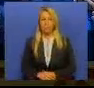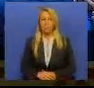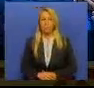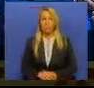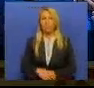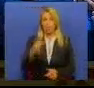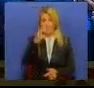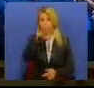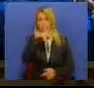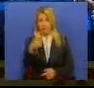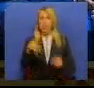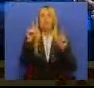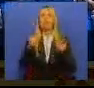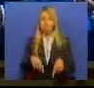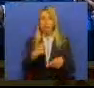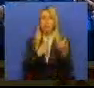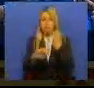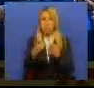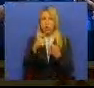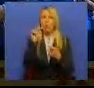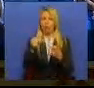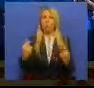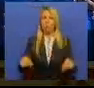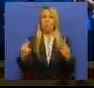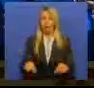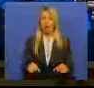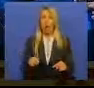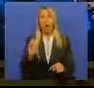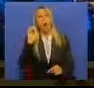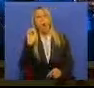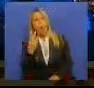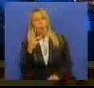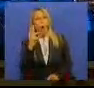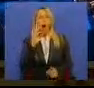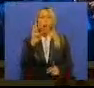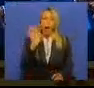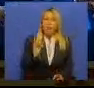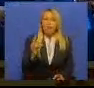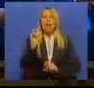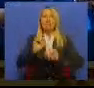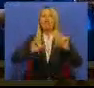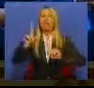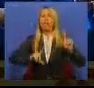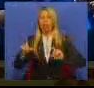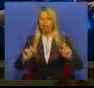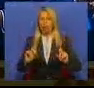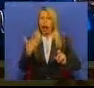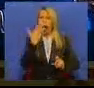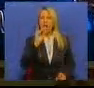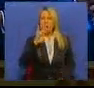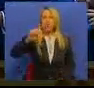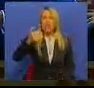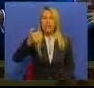O PISA também faz uma pergunta, ou também procura uma estatística. Quantos alunos de 15